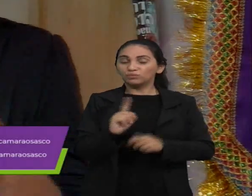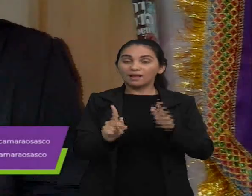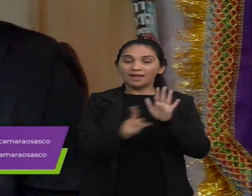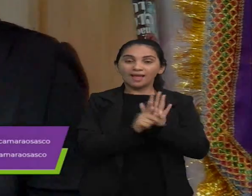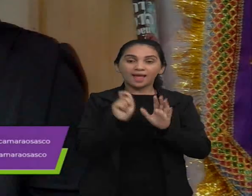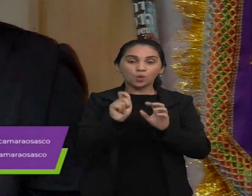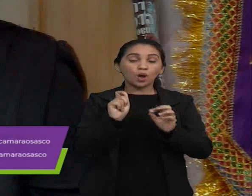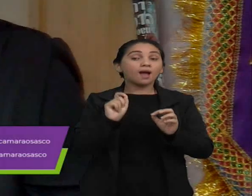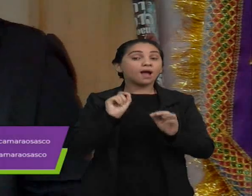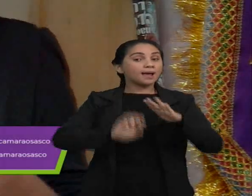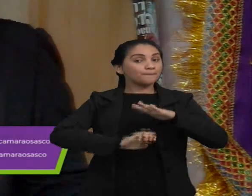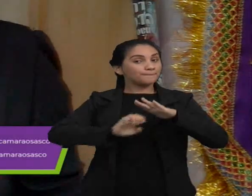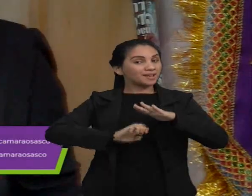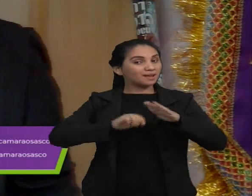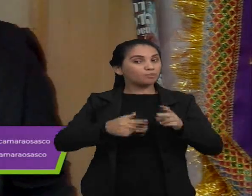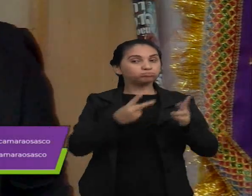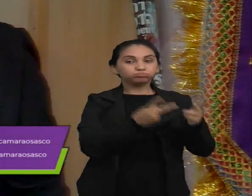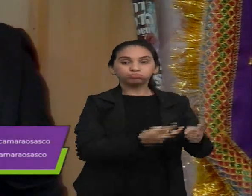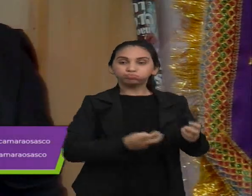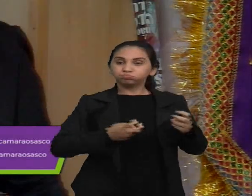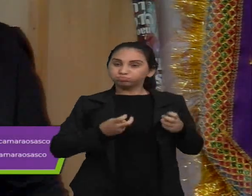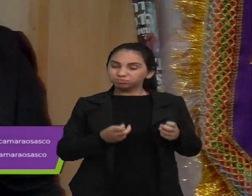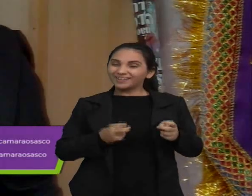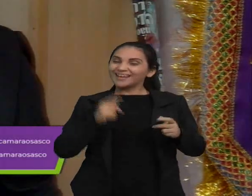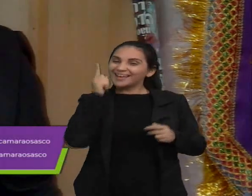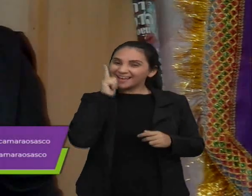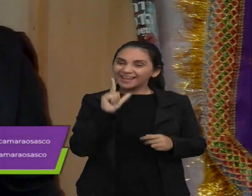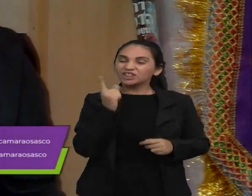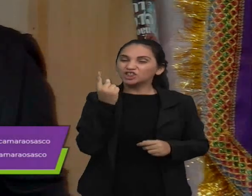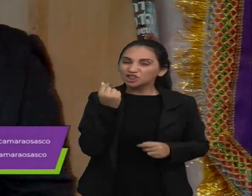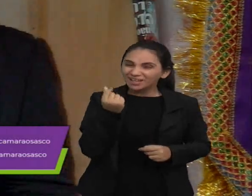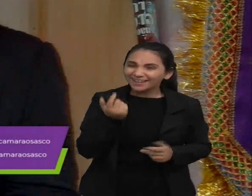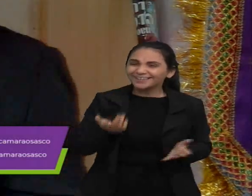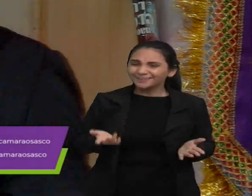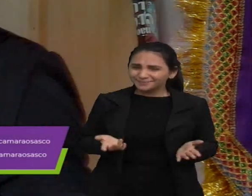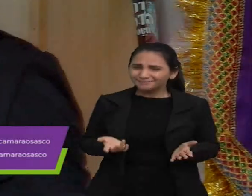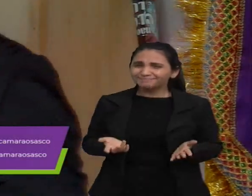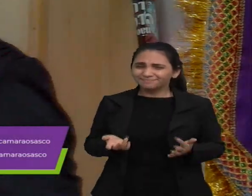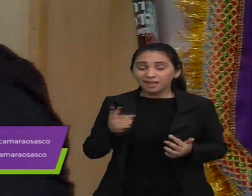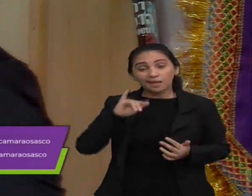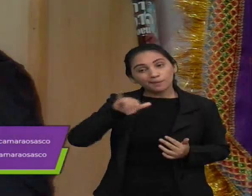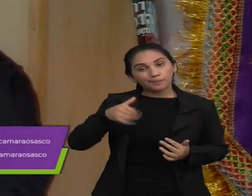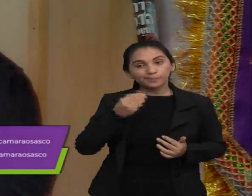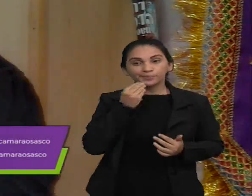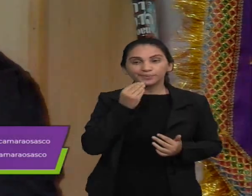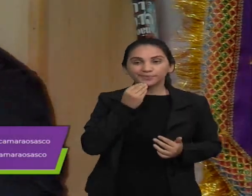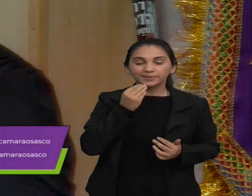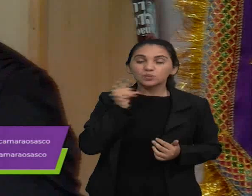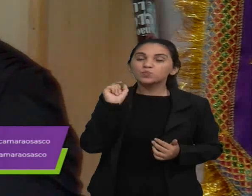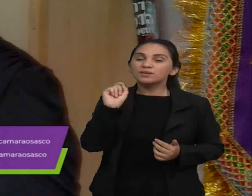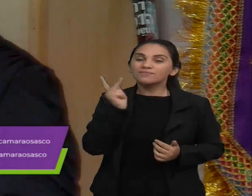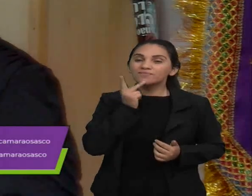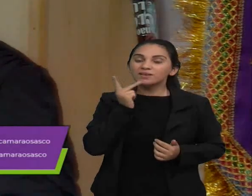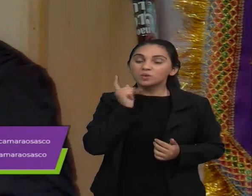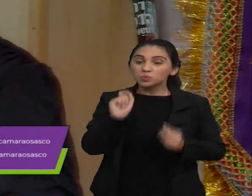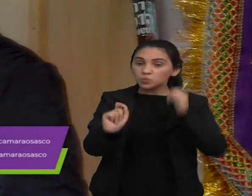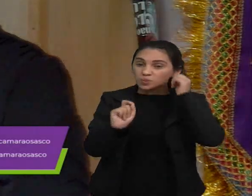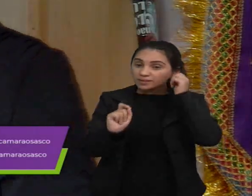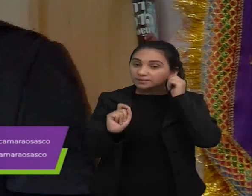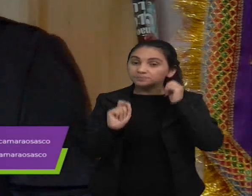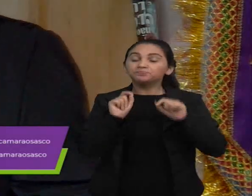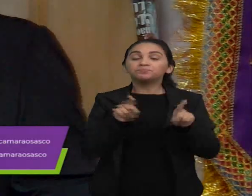para poder beneficiar empresários que lucram muito com isso na oportunidade que o Ronaldo falou e eu achei muito